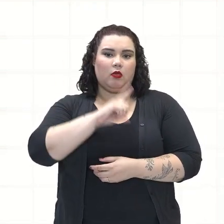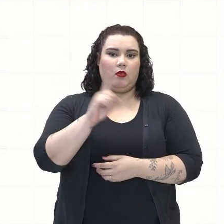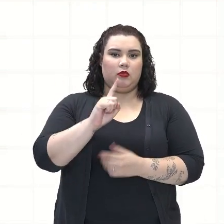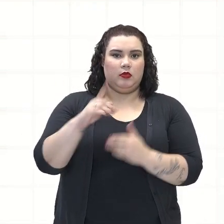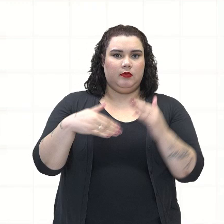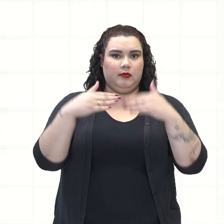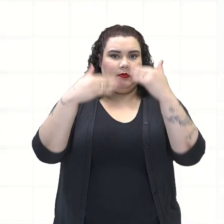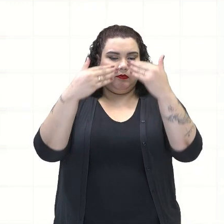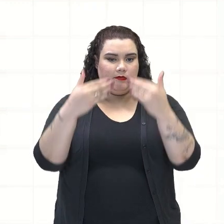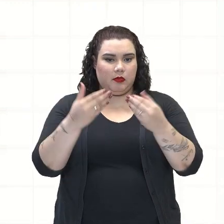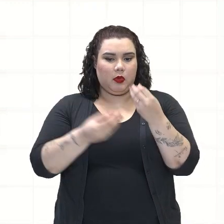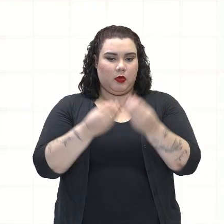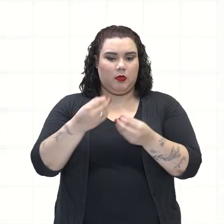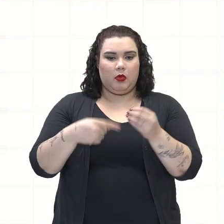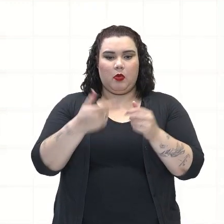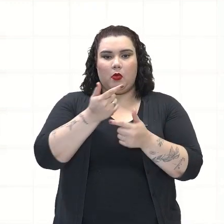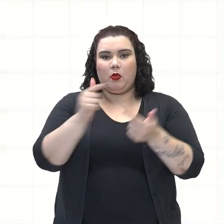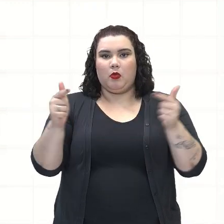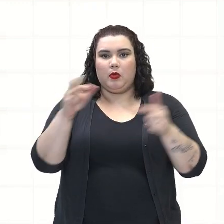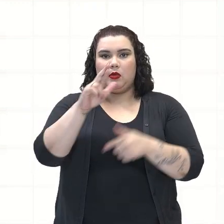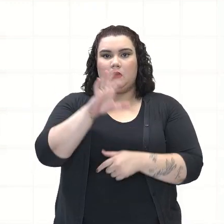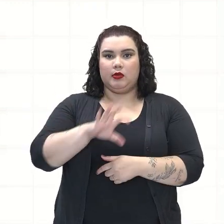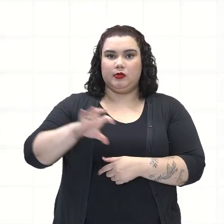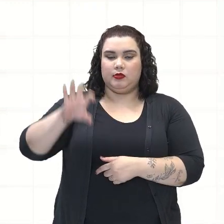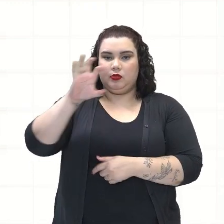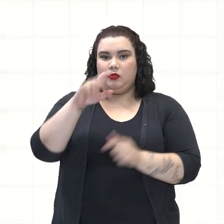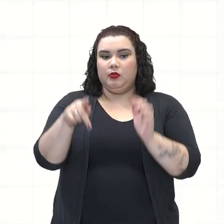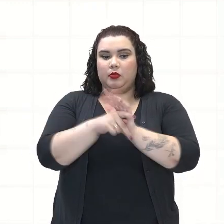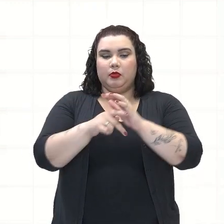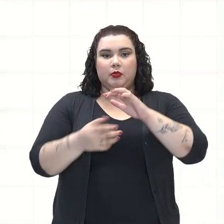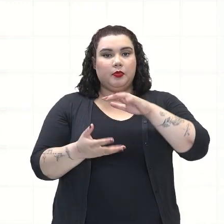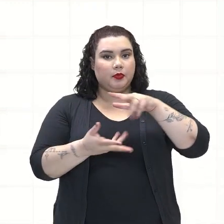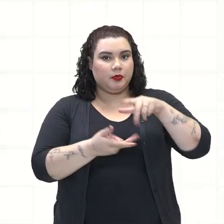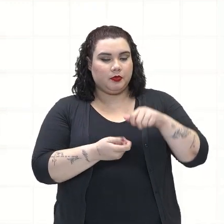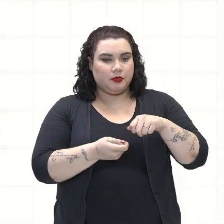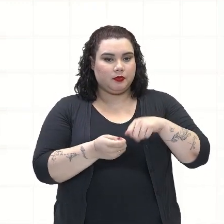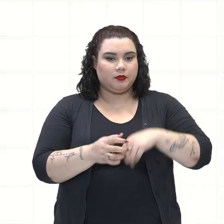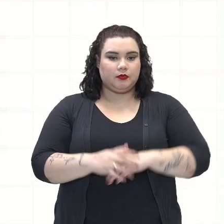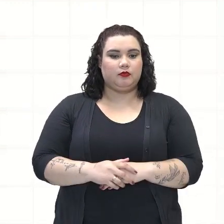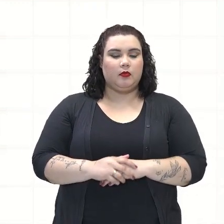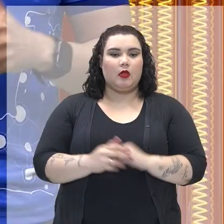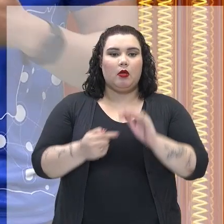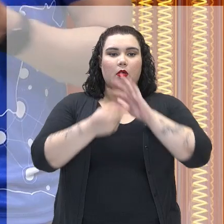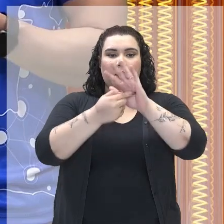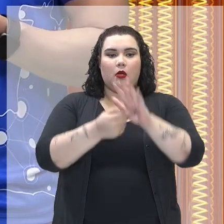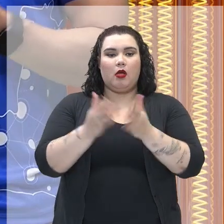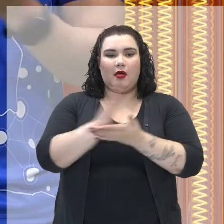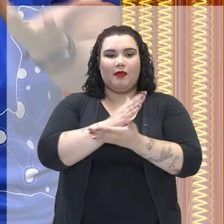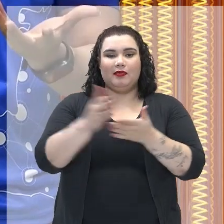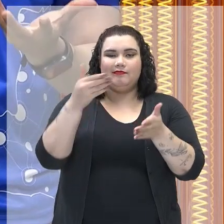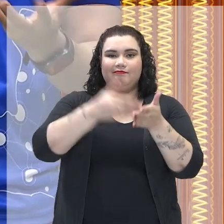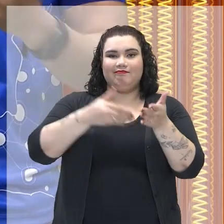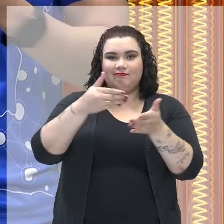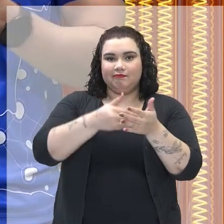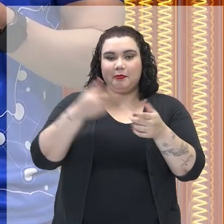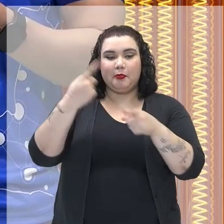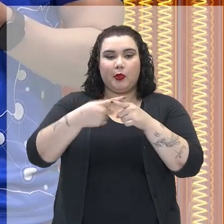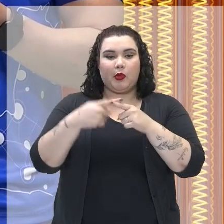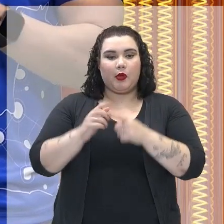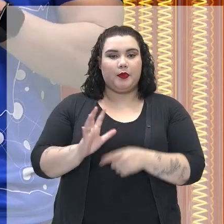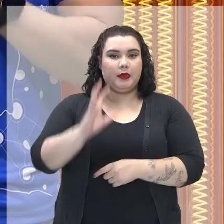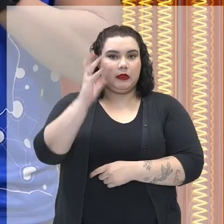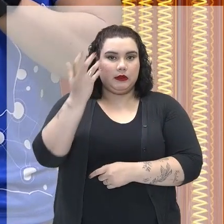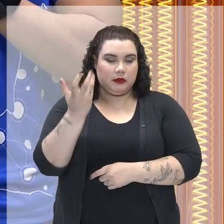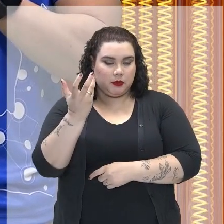se desenvolver como em outras regiões do planeta? A gente tem aqui alguns obstáculos que mostram o porquê a